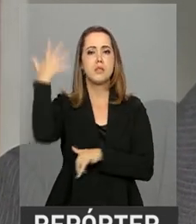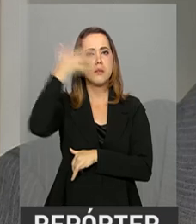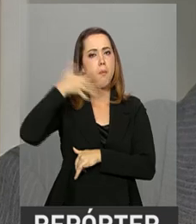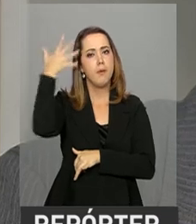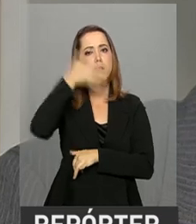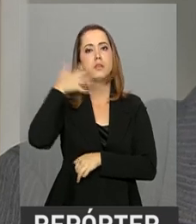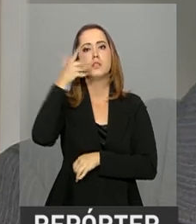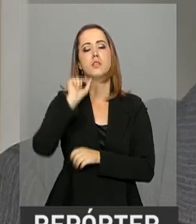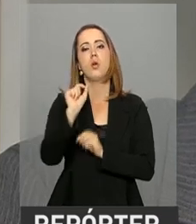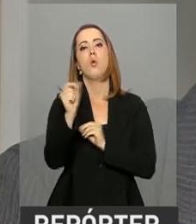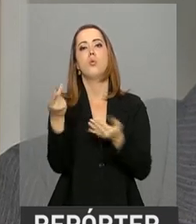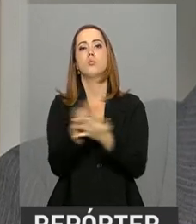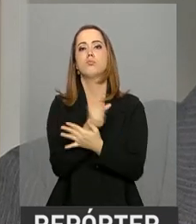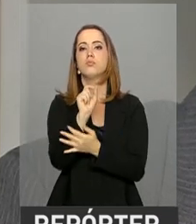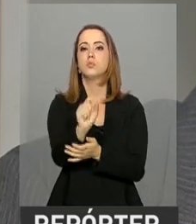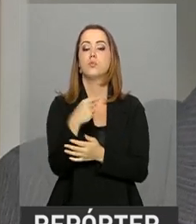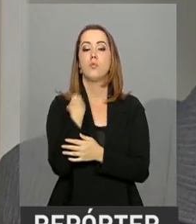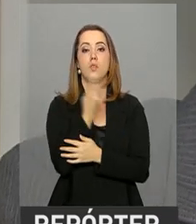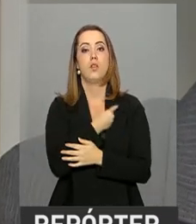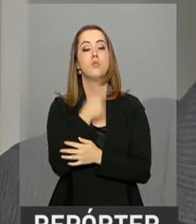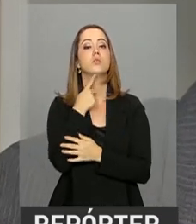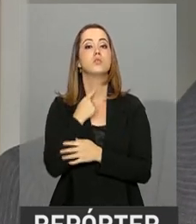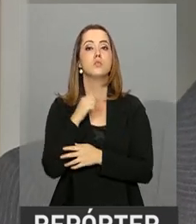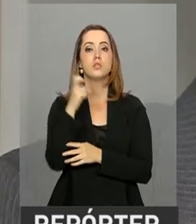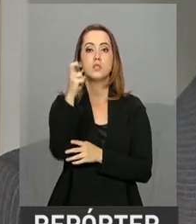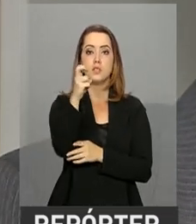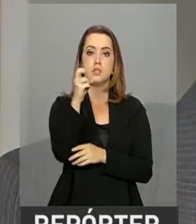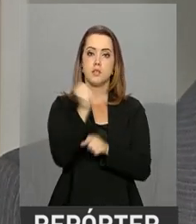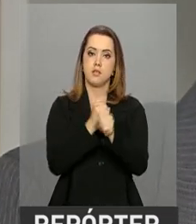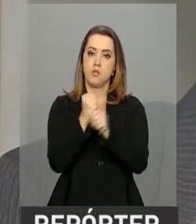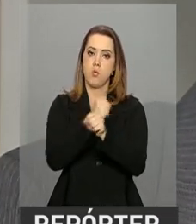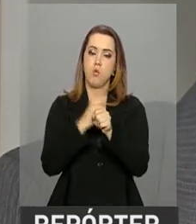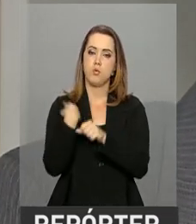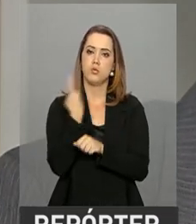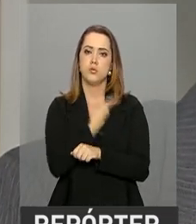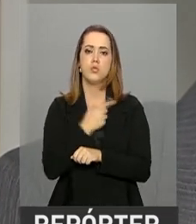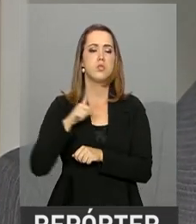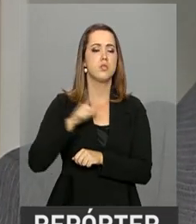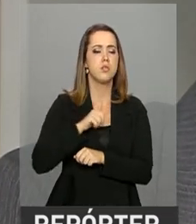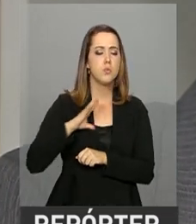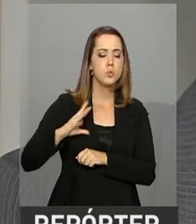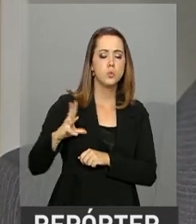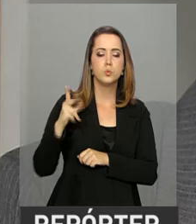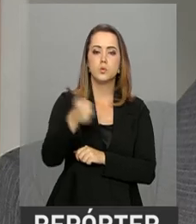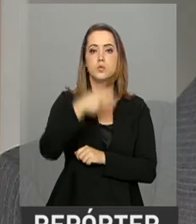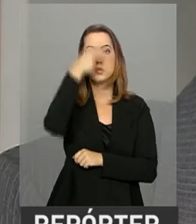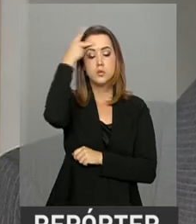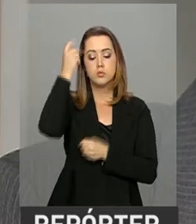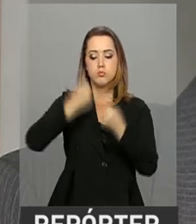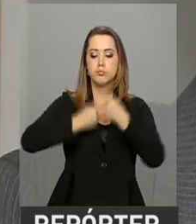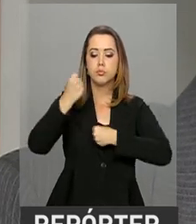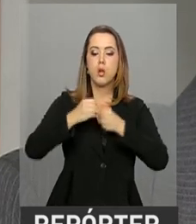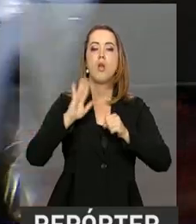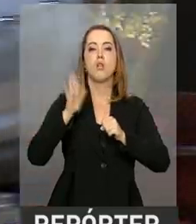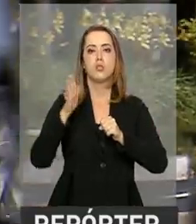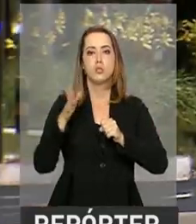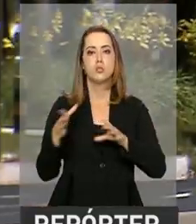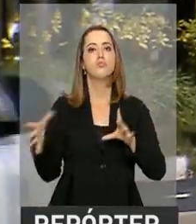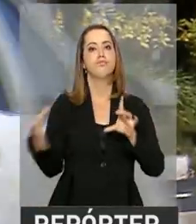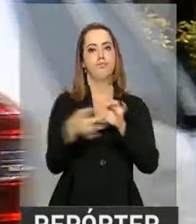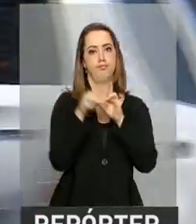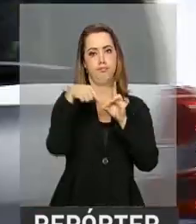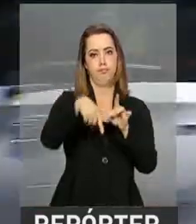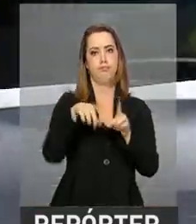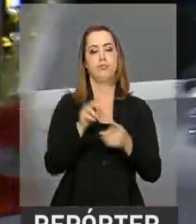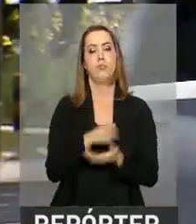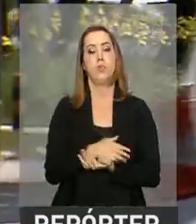condutores e a nossa intenção é que dentro de 5 anos nós tenhamos aí a totalidade dos condutores já integrados a esse sistema Então